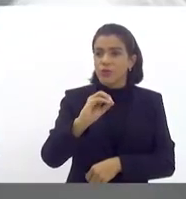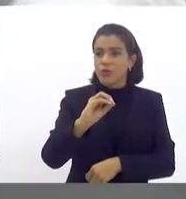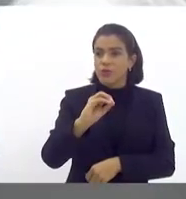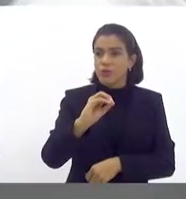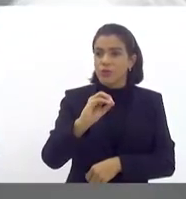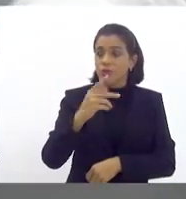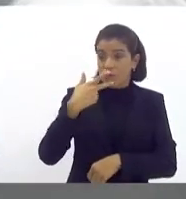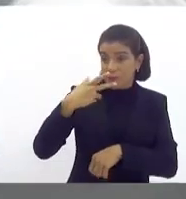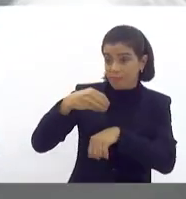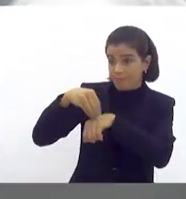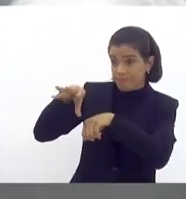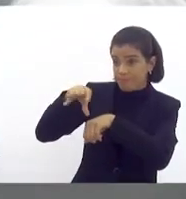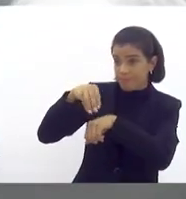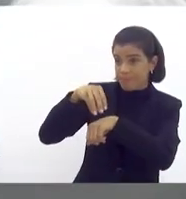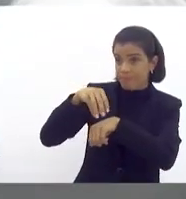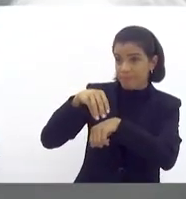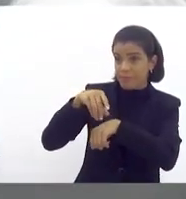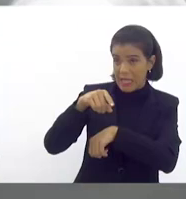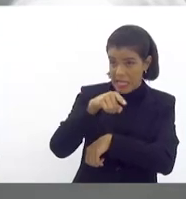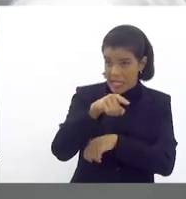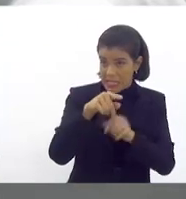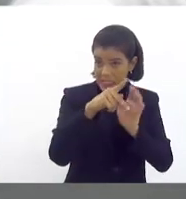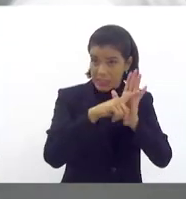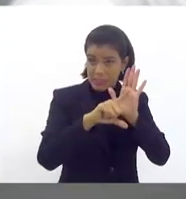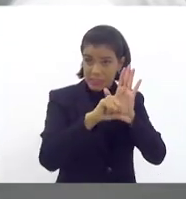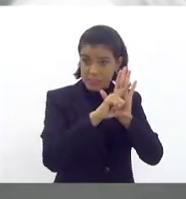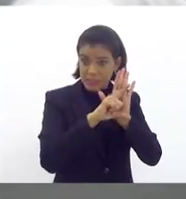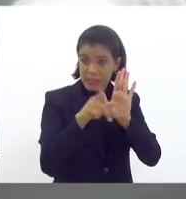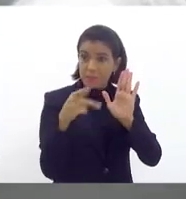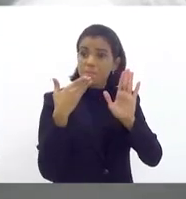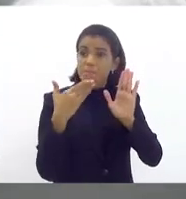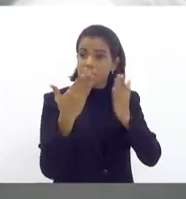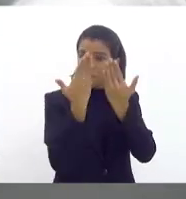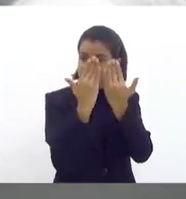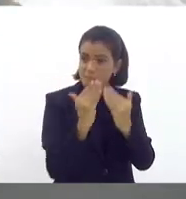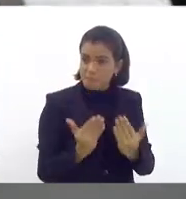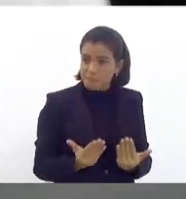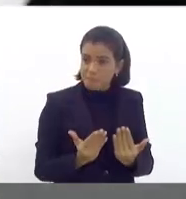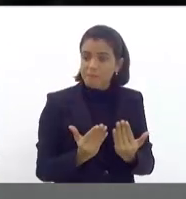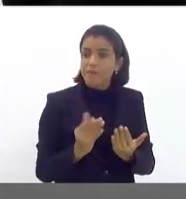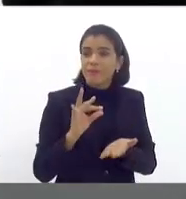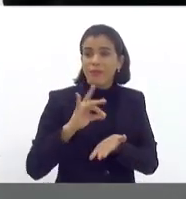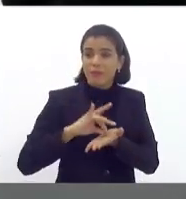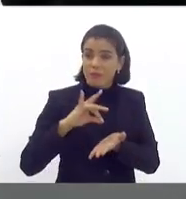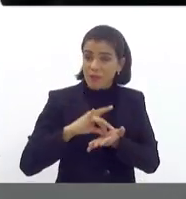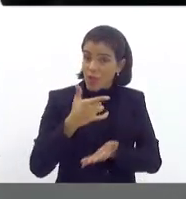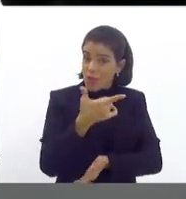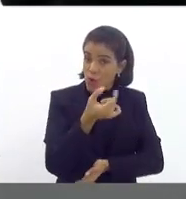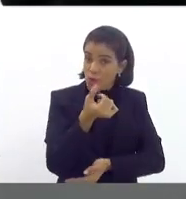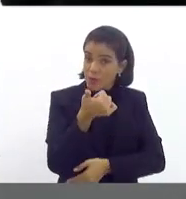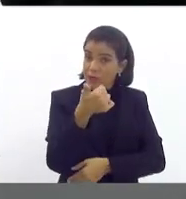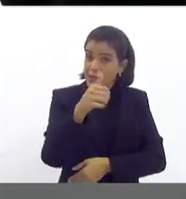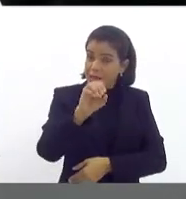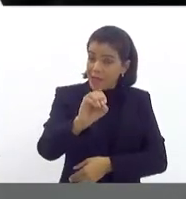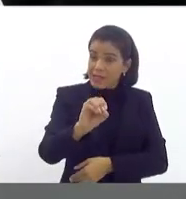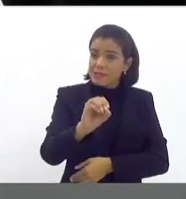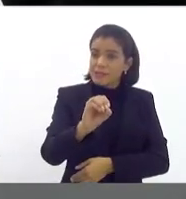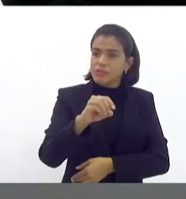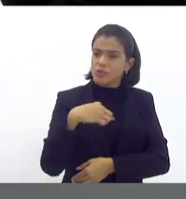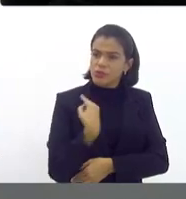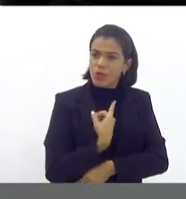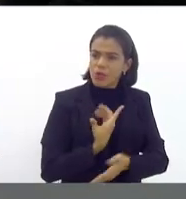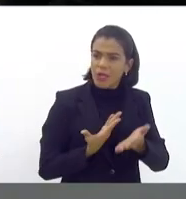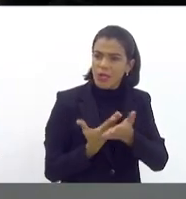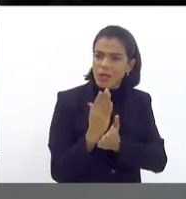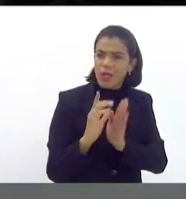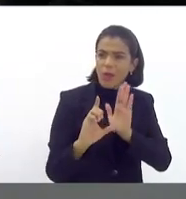Doutor Serginho, deixa eu dizer. Esse projeto que Vossa Excelência pediu vista, na verdade, em 2010, nós aprovamos